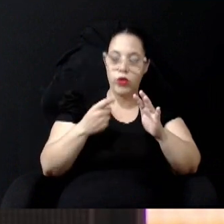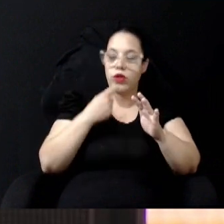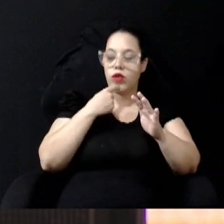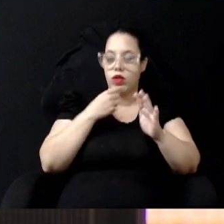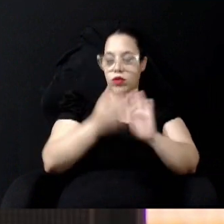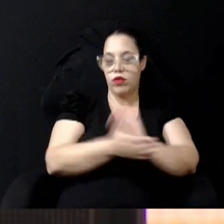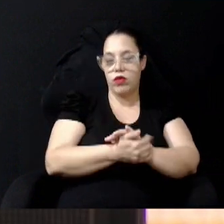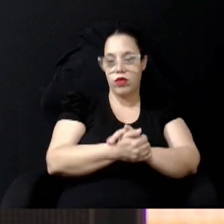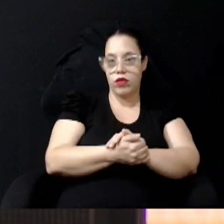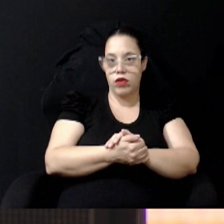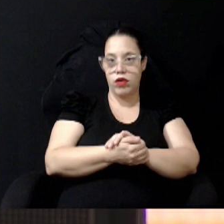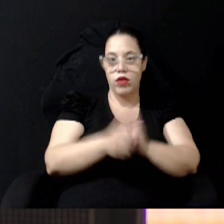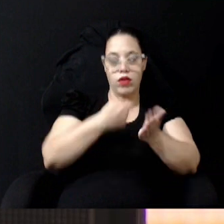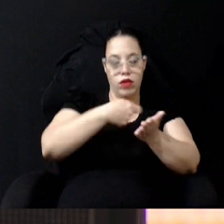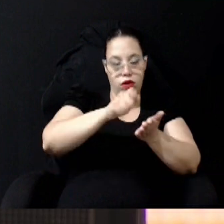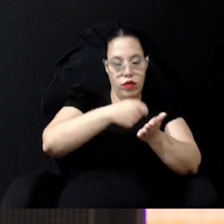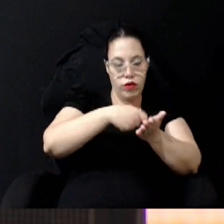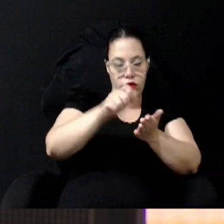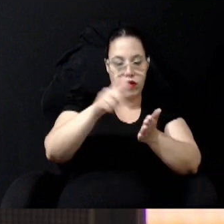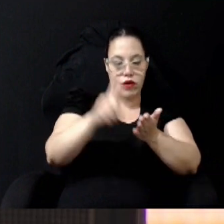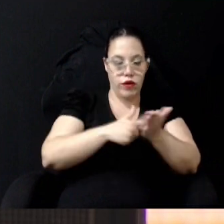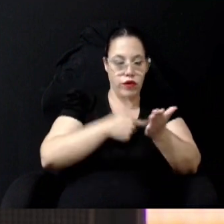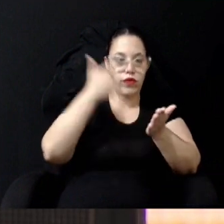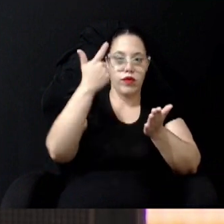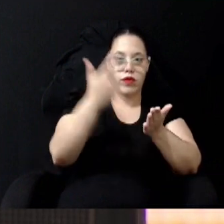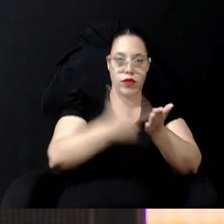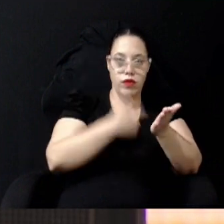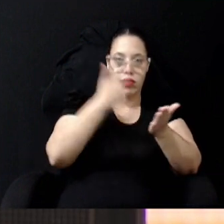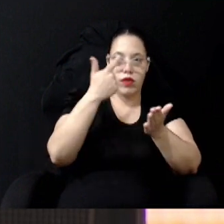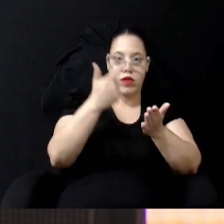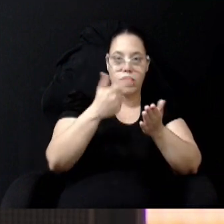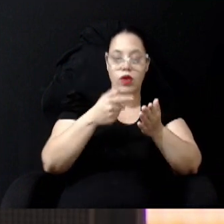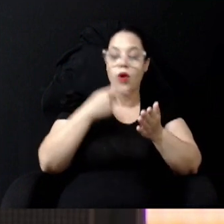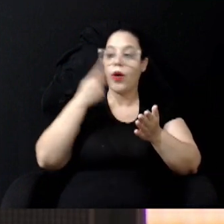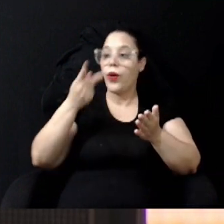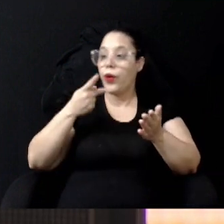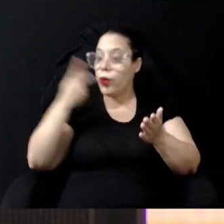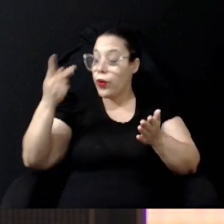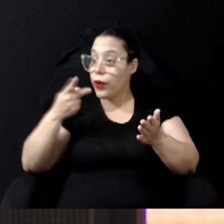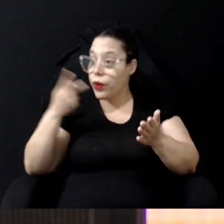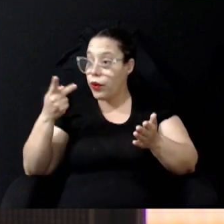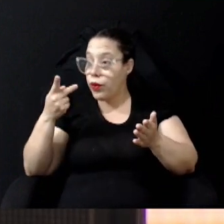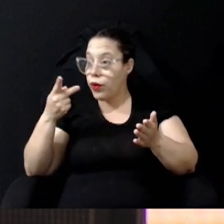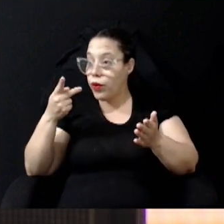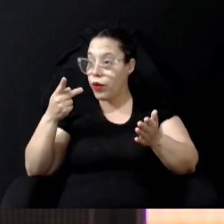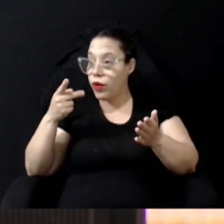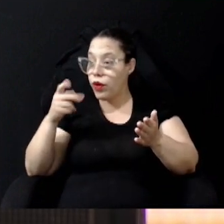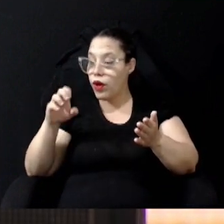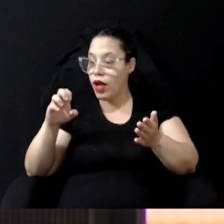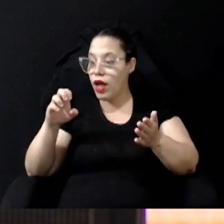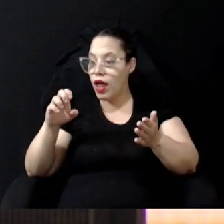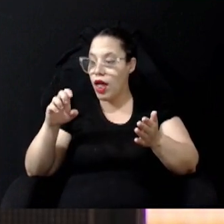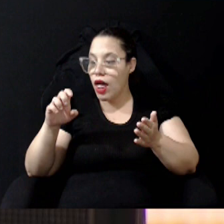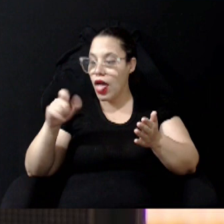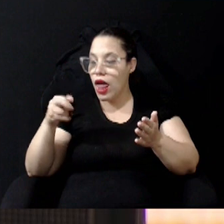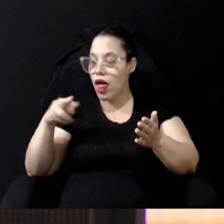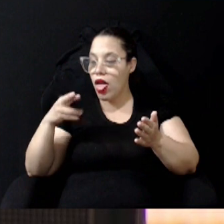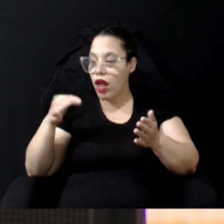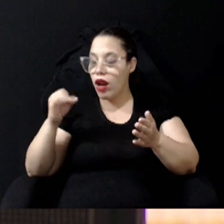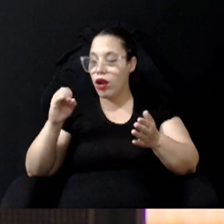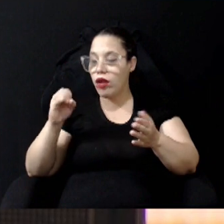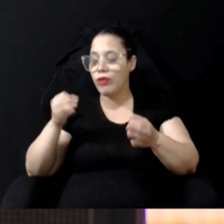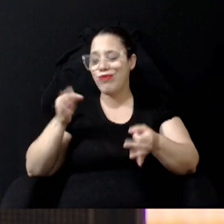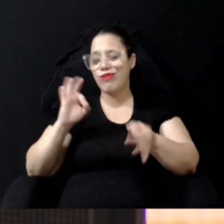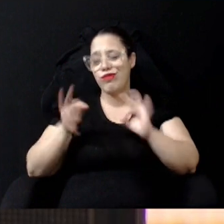autor do livro que contou a história do Elesbão, a injustiça a serviço